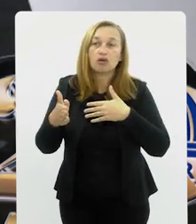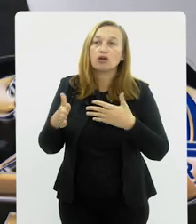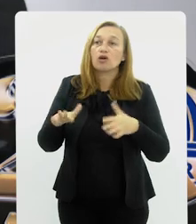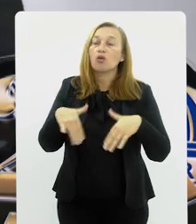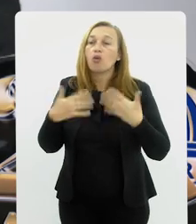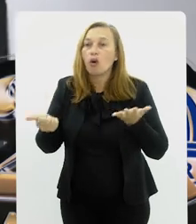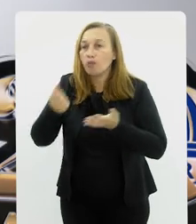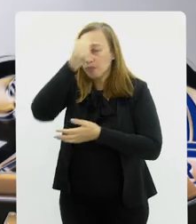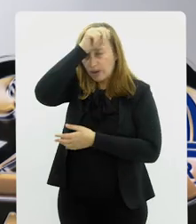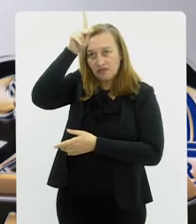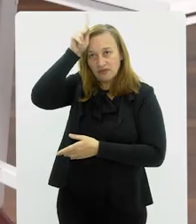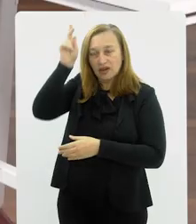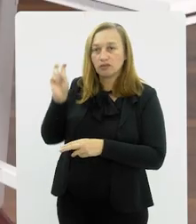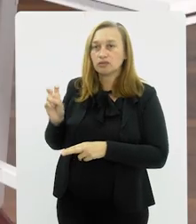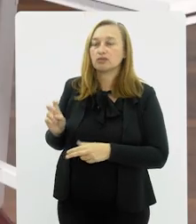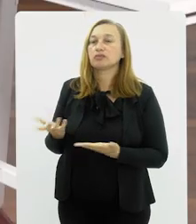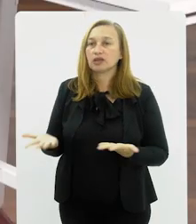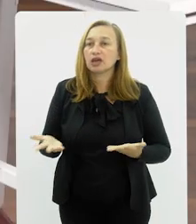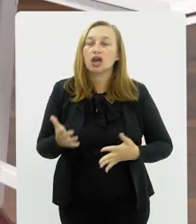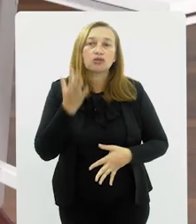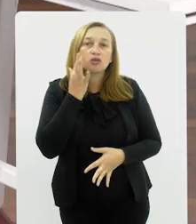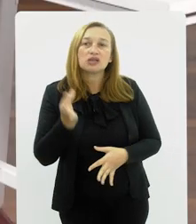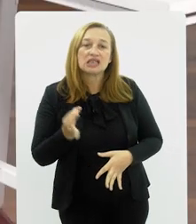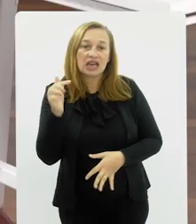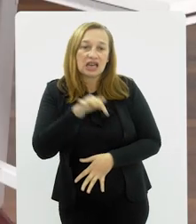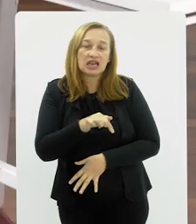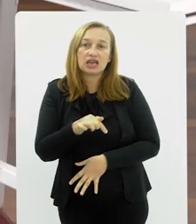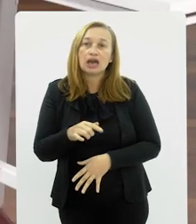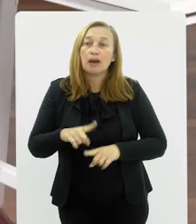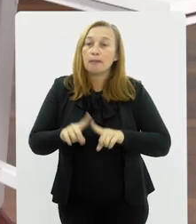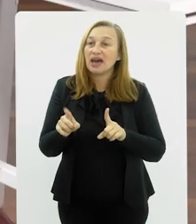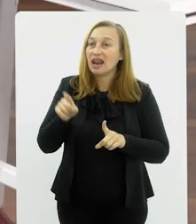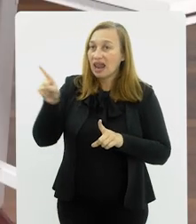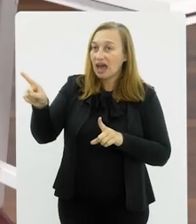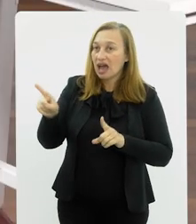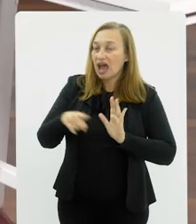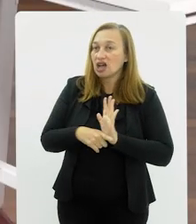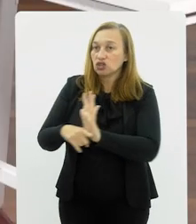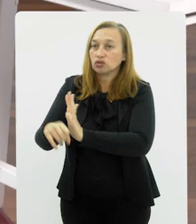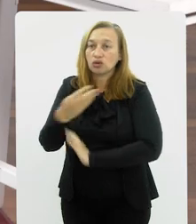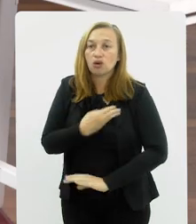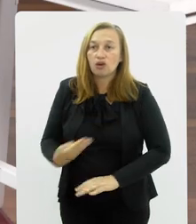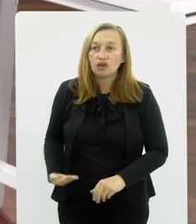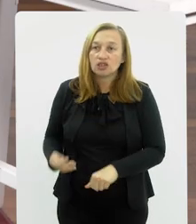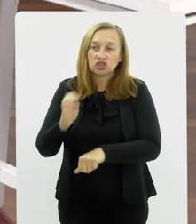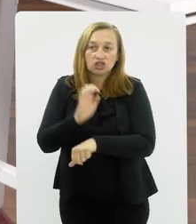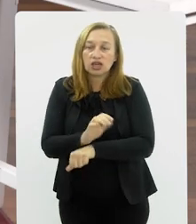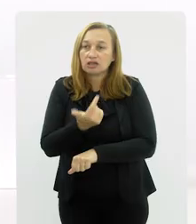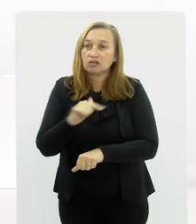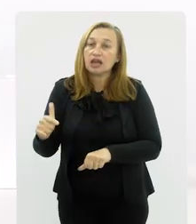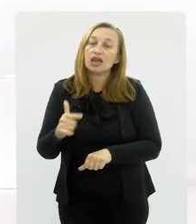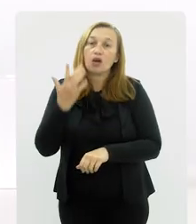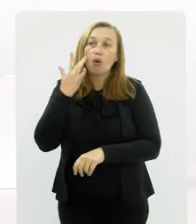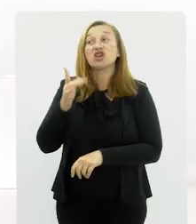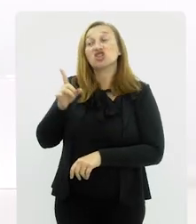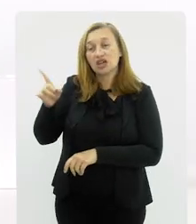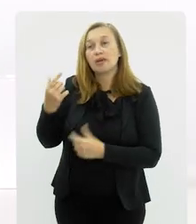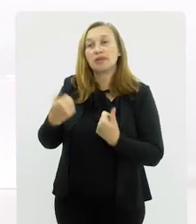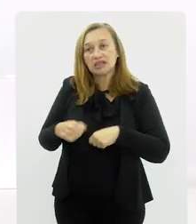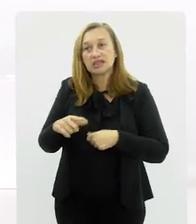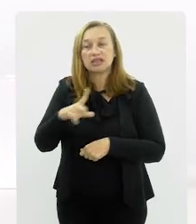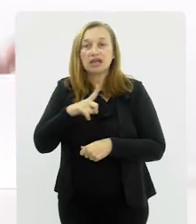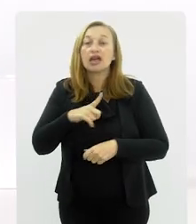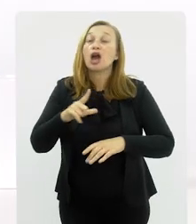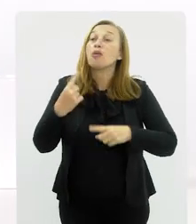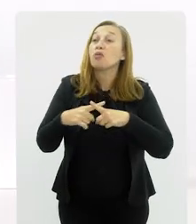sente na cadeira, né? E uma coisa que eu sempre falo, não sei como que é aqui, mas lá não tem ajuda do governo do estado, cara. Eu acho que isso também deveria ter. Porque